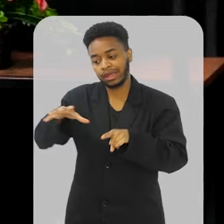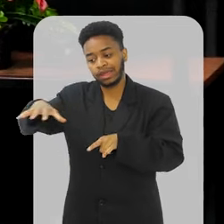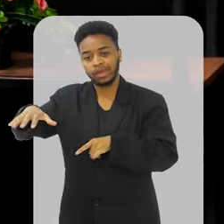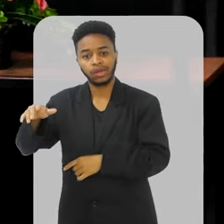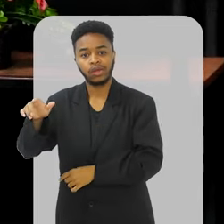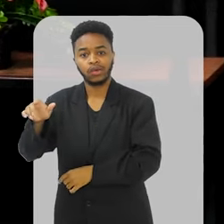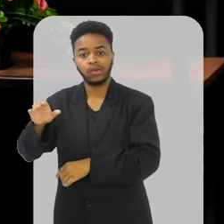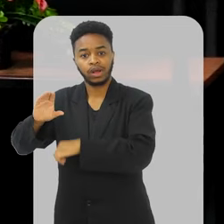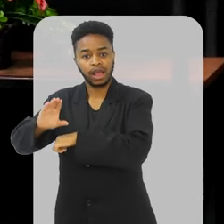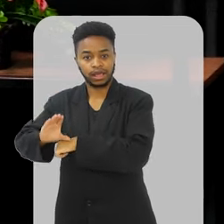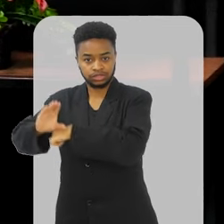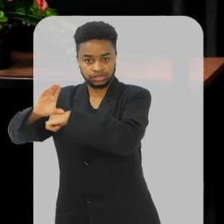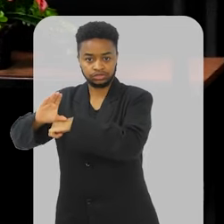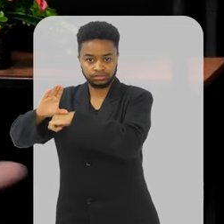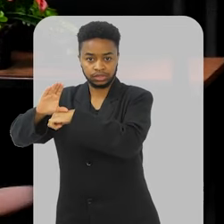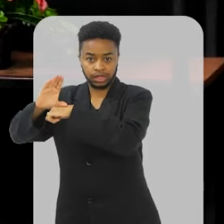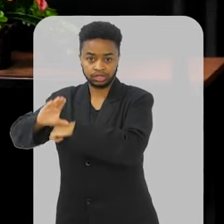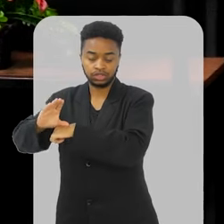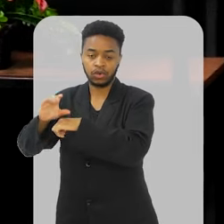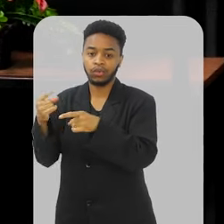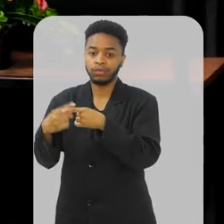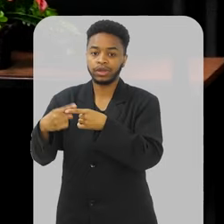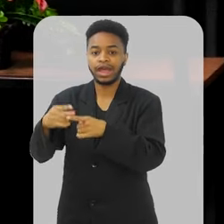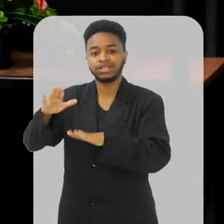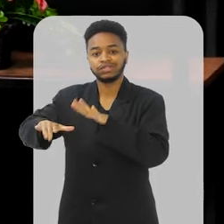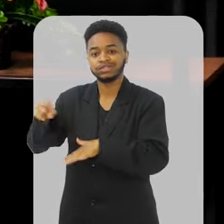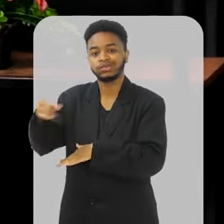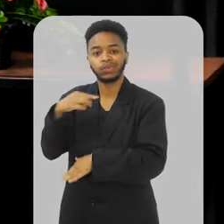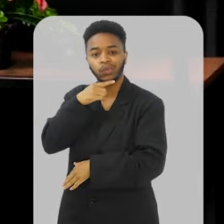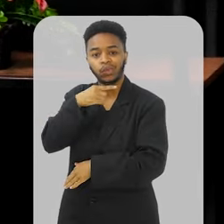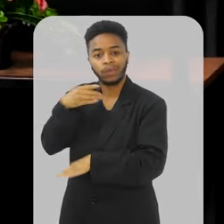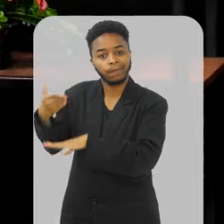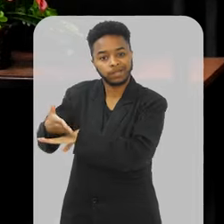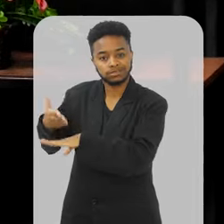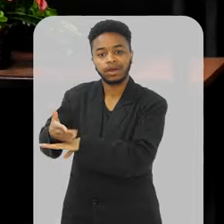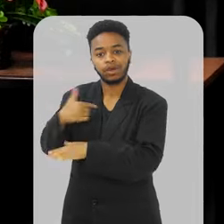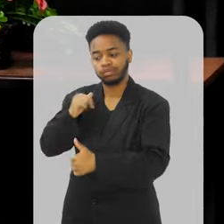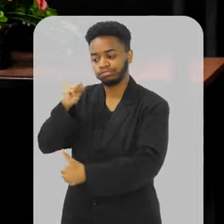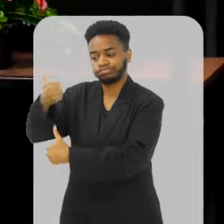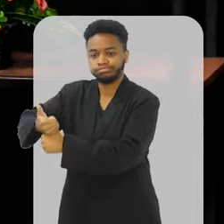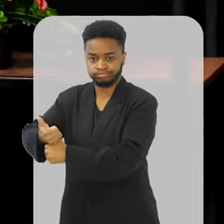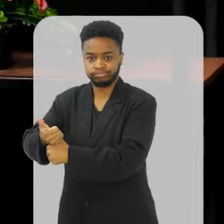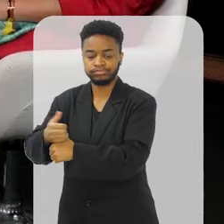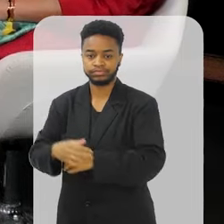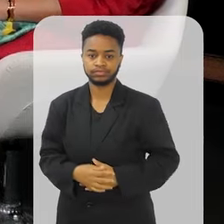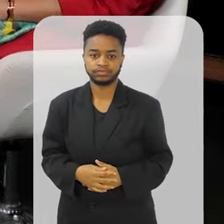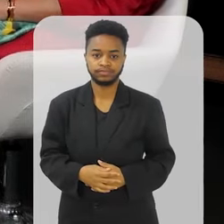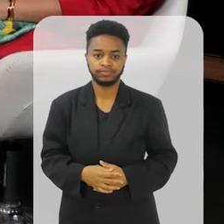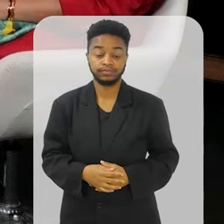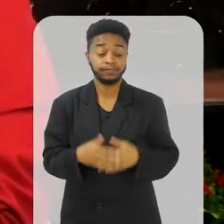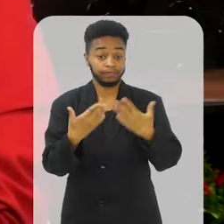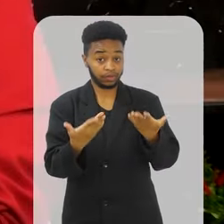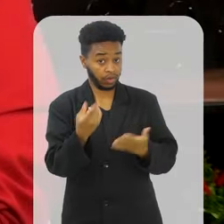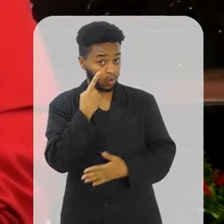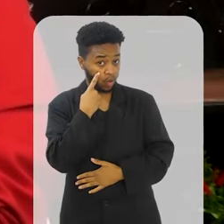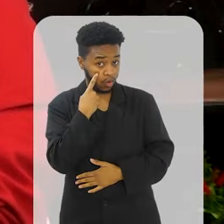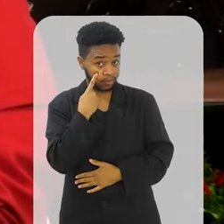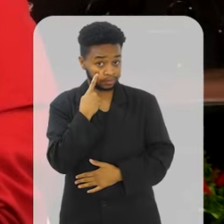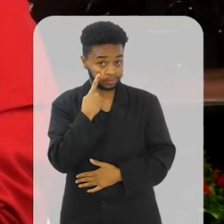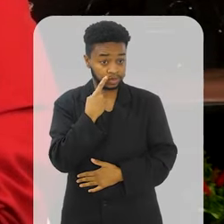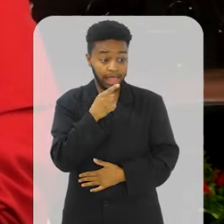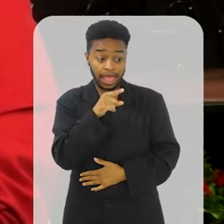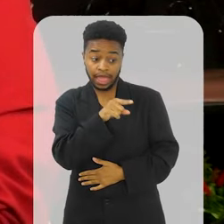estando fazendo as vezes dele quando ele não pode estar em alguma dessas nossas comunidades Então olha só além